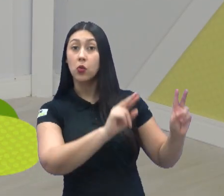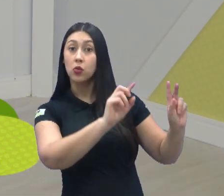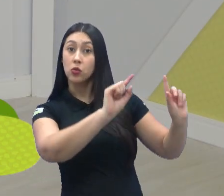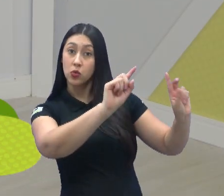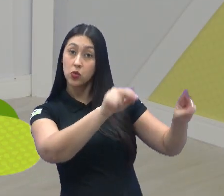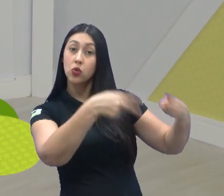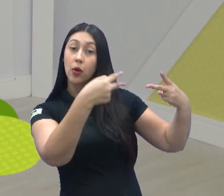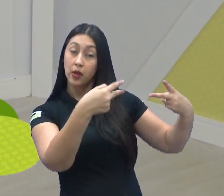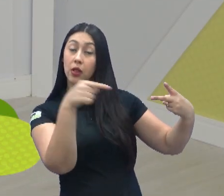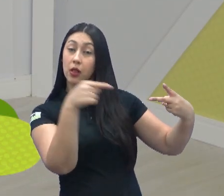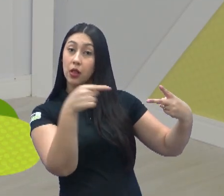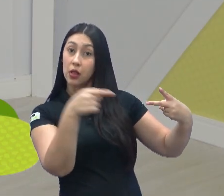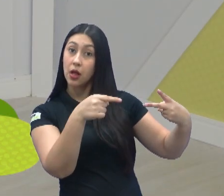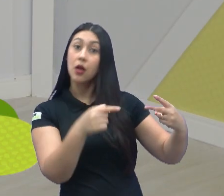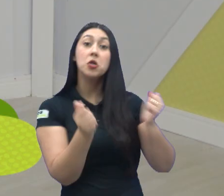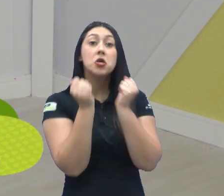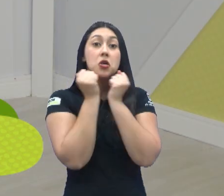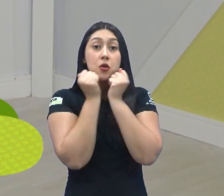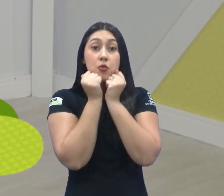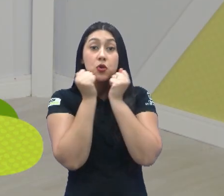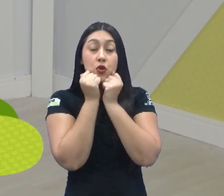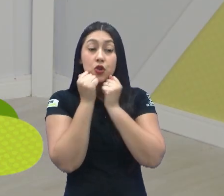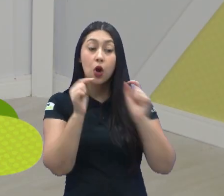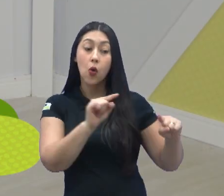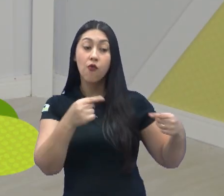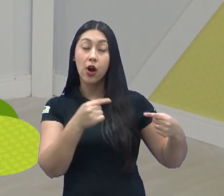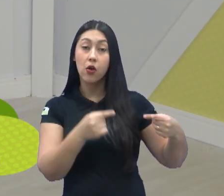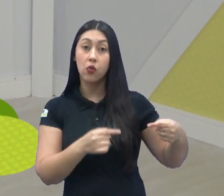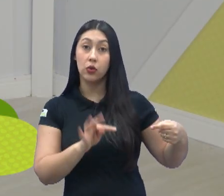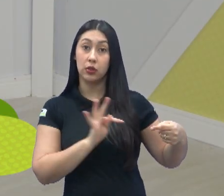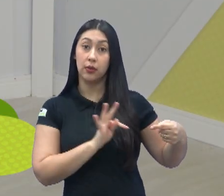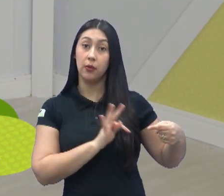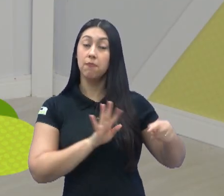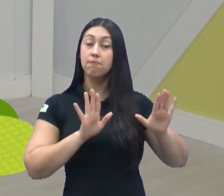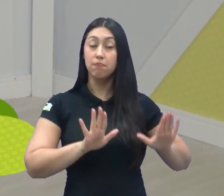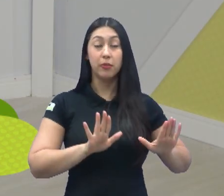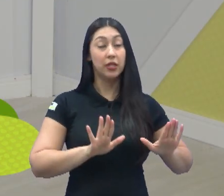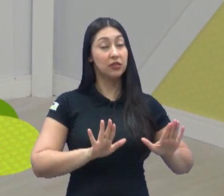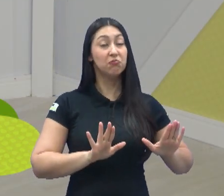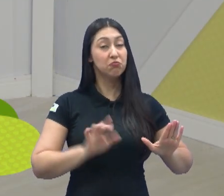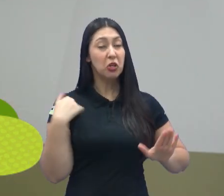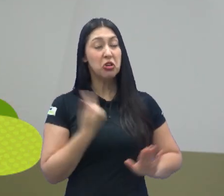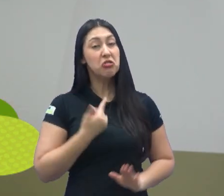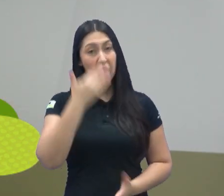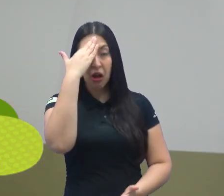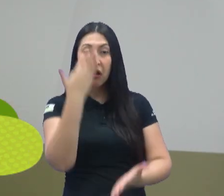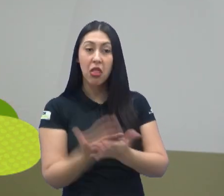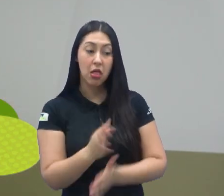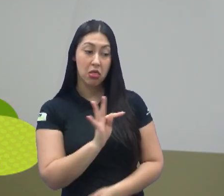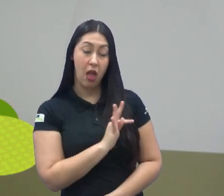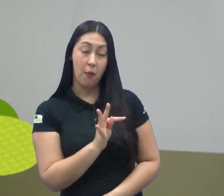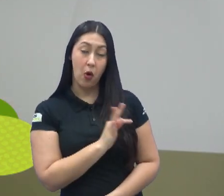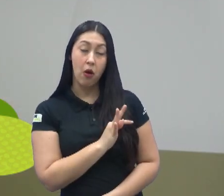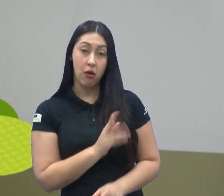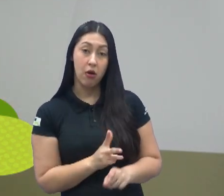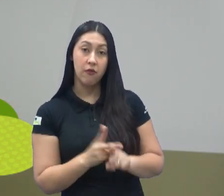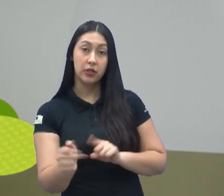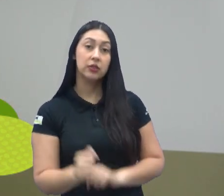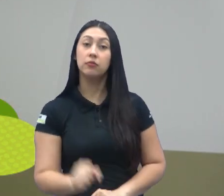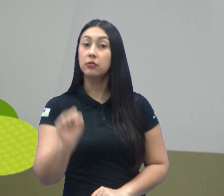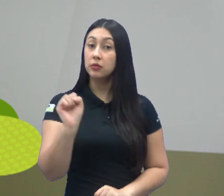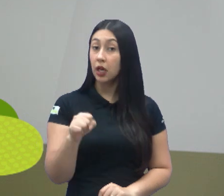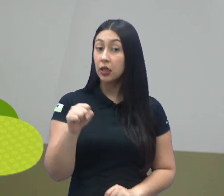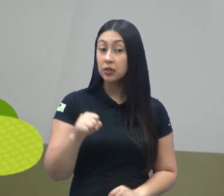do Jordão e Taboão ainda vão acontecer, mas a tendência é que seja mais uma final entre São José e Taboão. Sem dúvidas, Vieira, são as